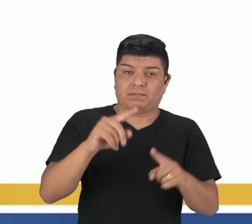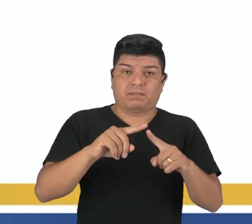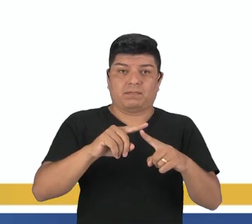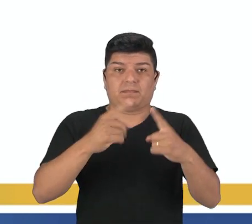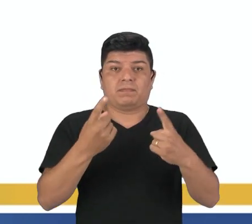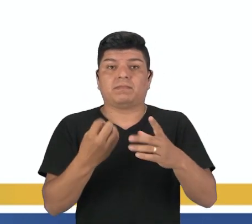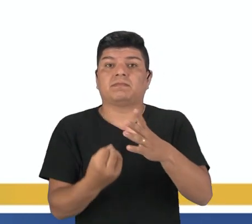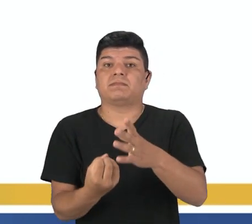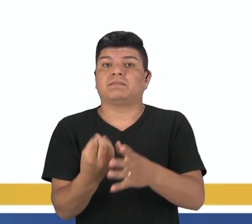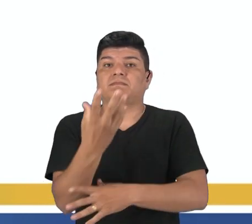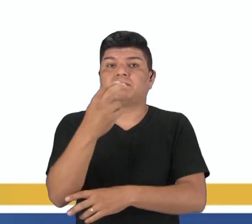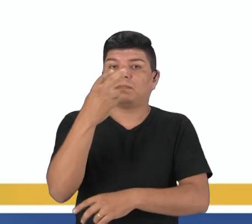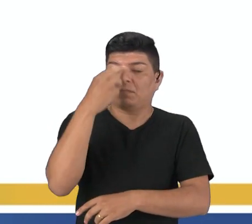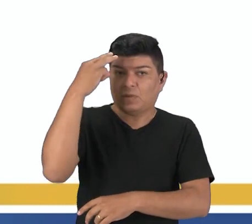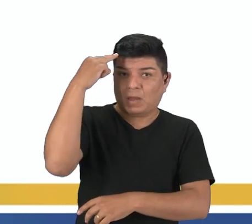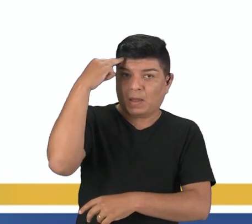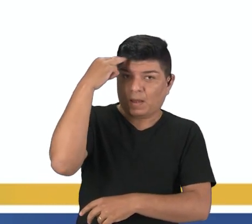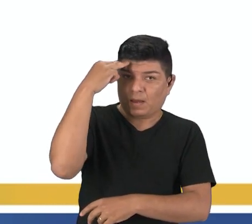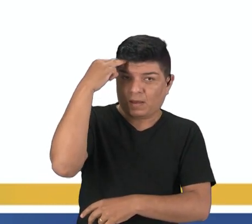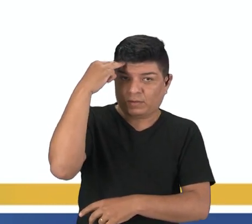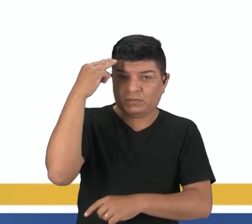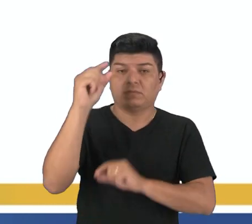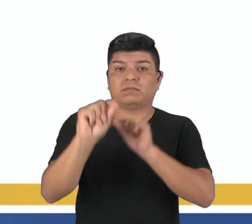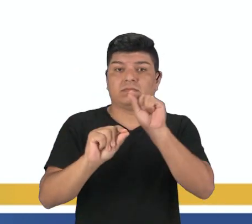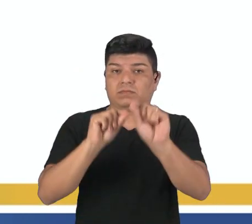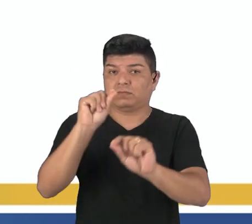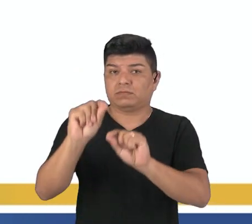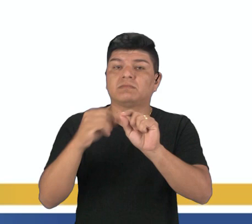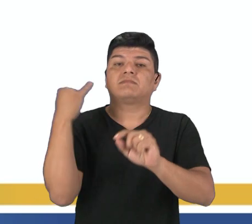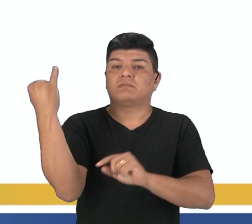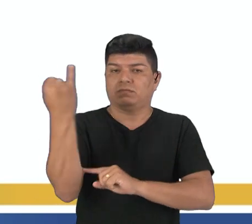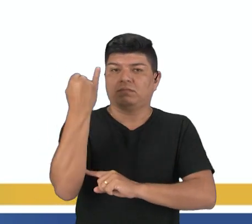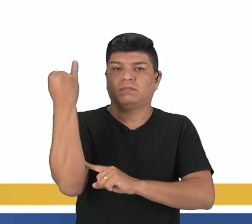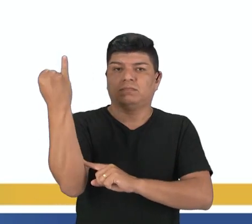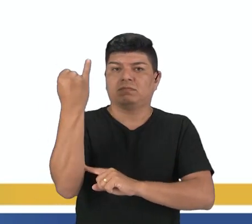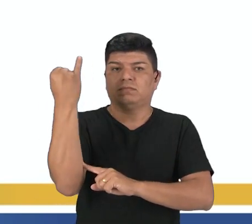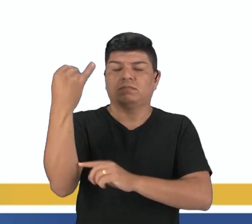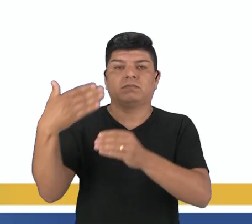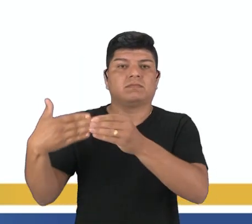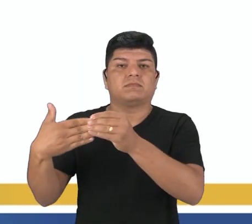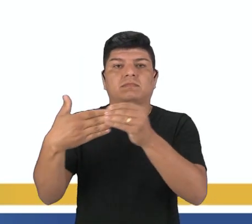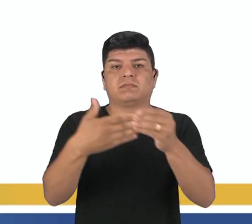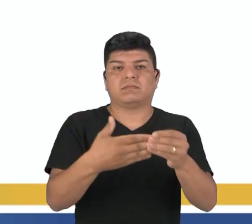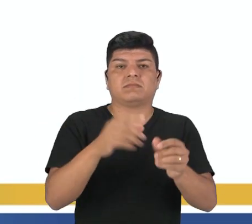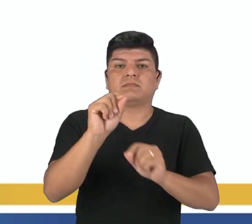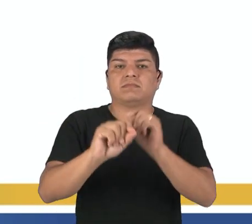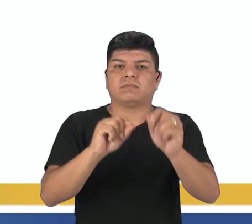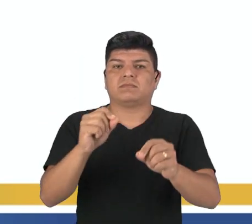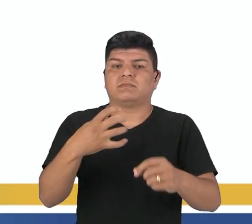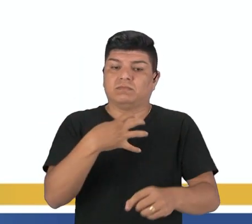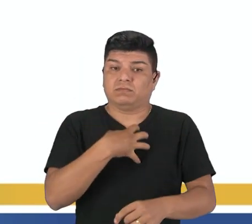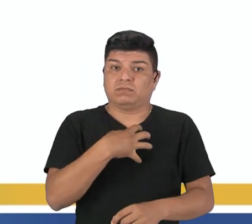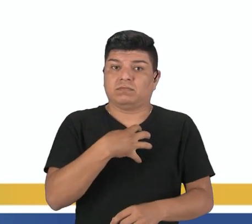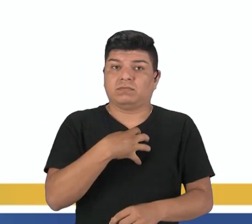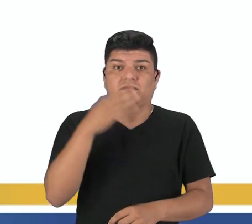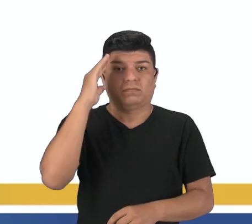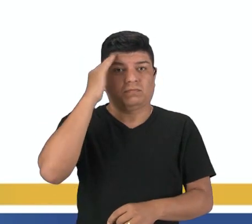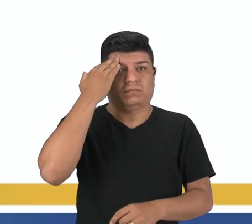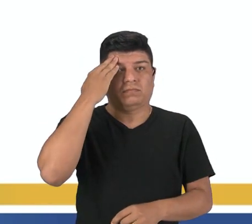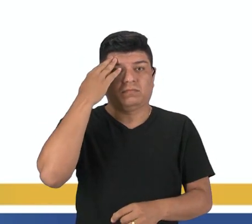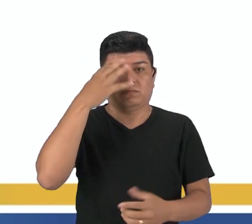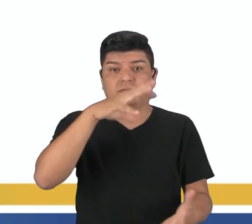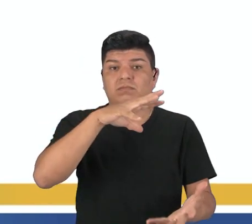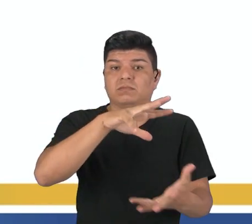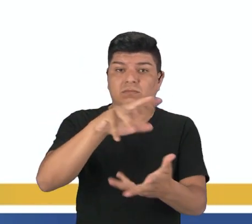formam uma memória. E essa memória ela é super importante para trazer as sensações e você entender o mundo